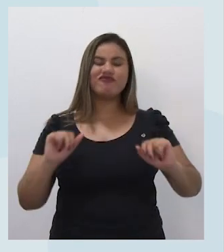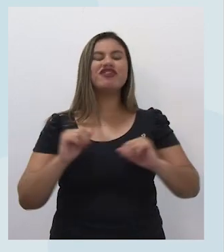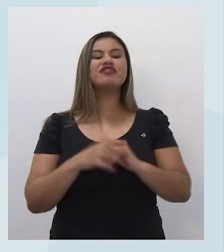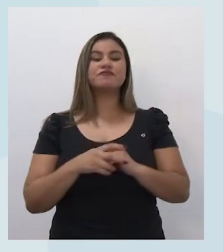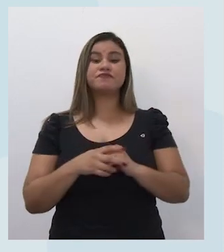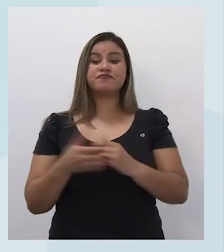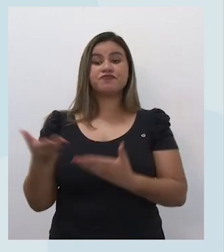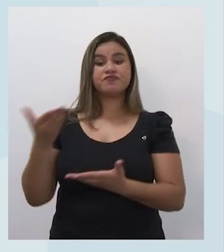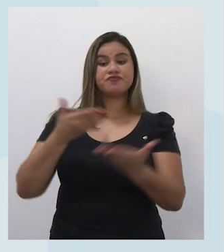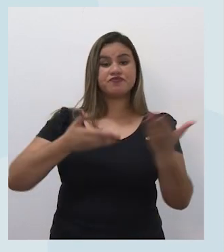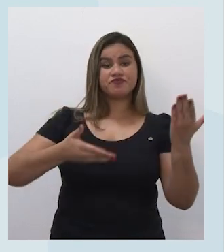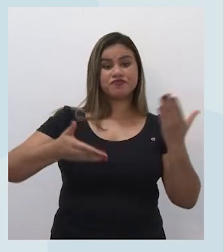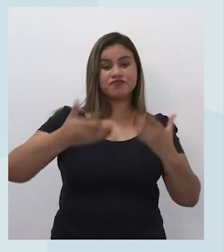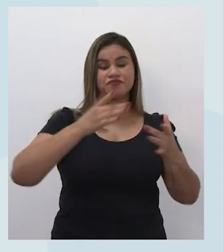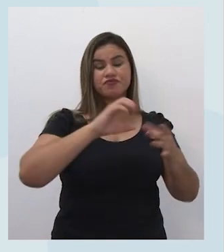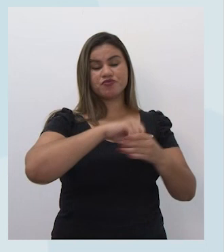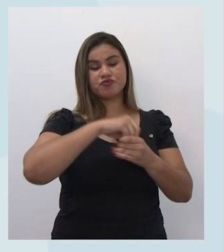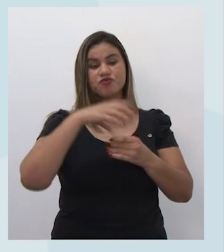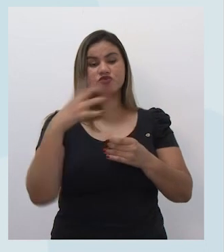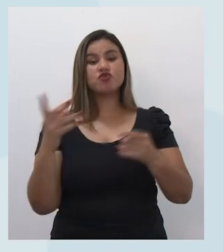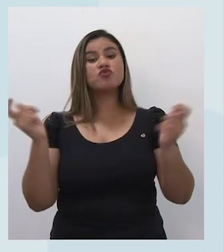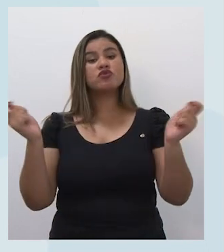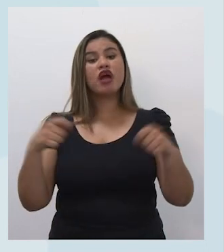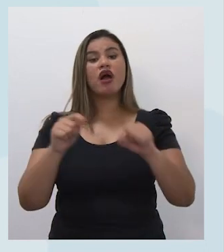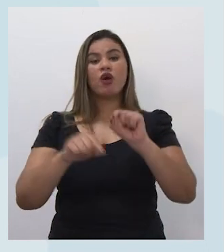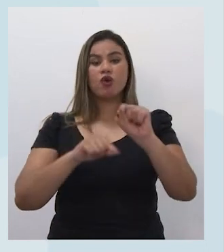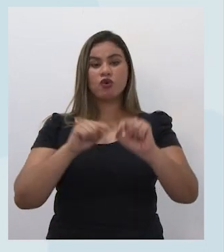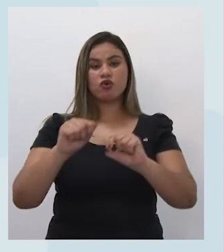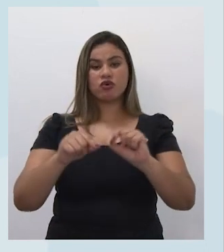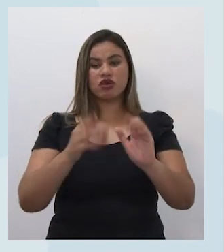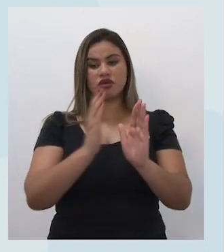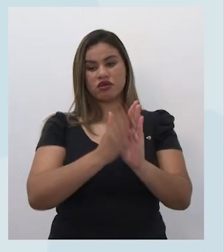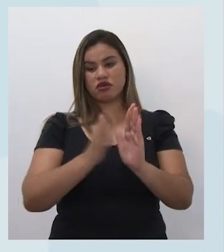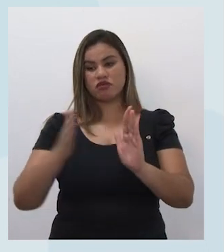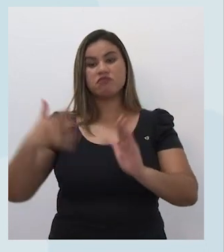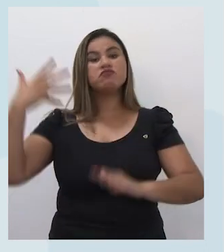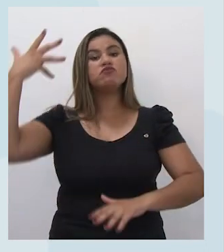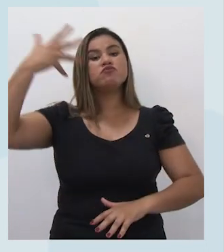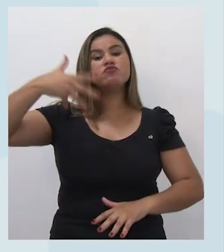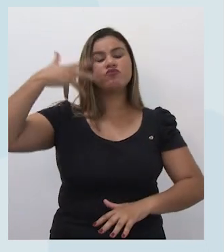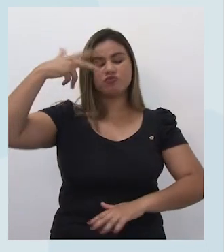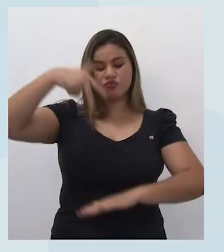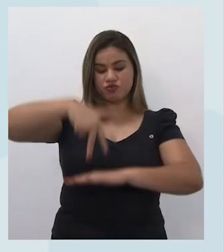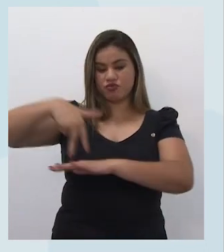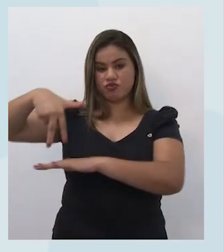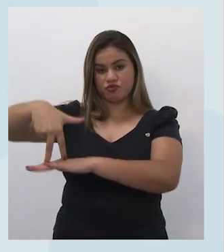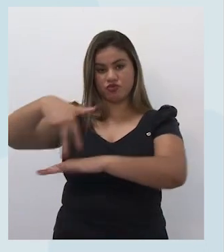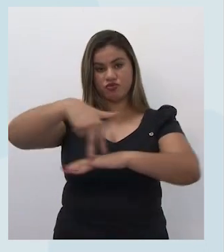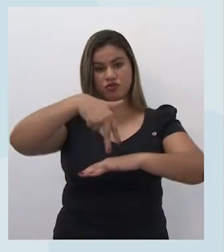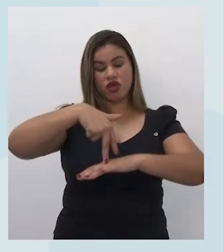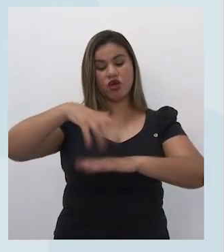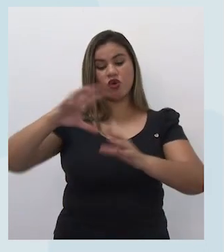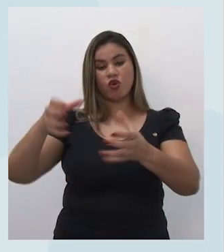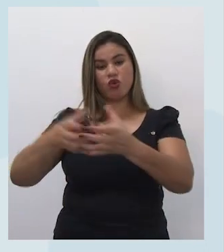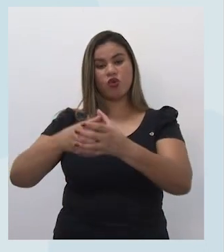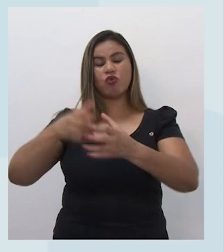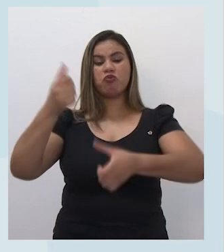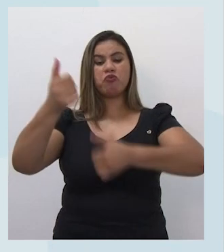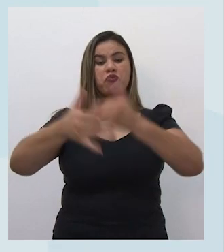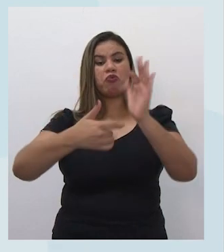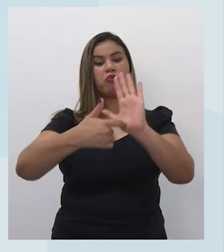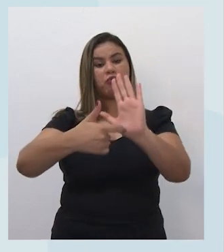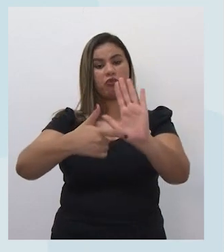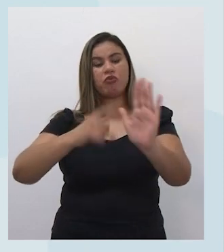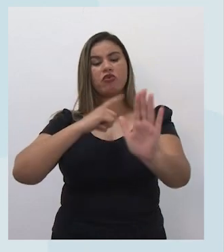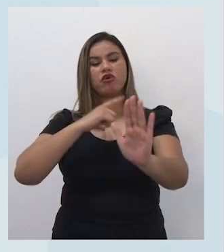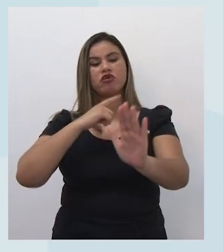de socializar esses conteúdos, podem ser organizados seminários em que os grupos eles vão apresentar as suas